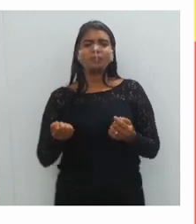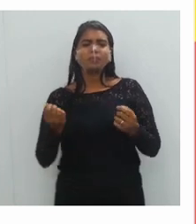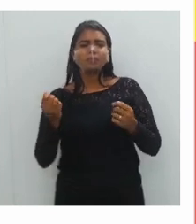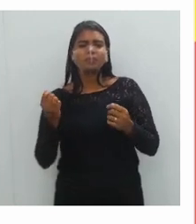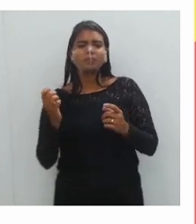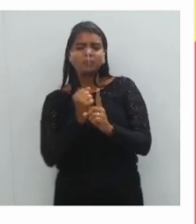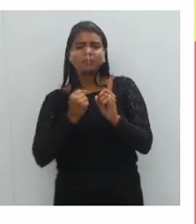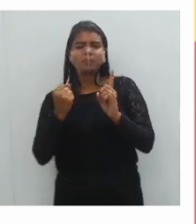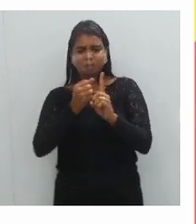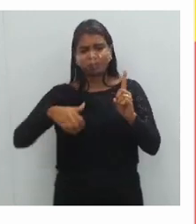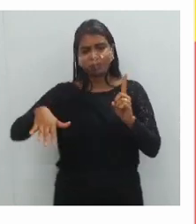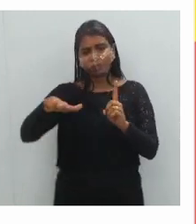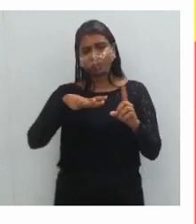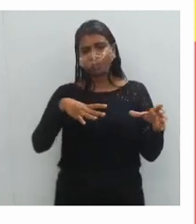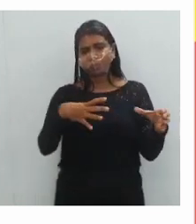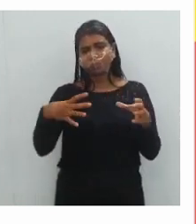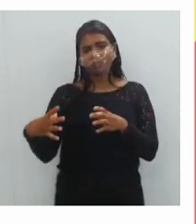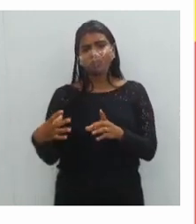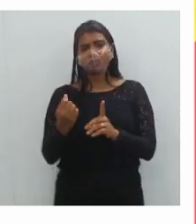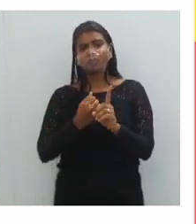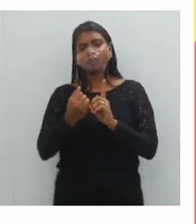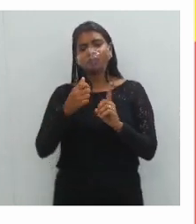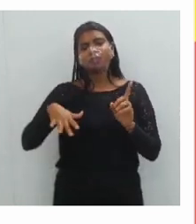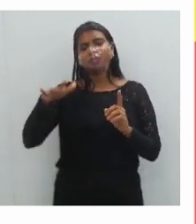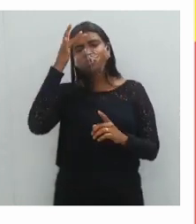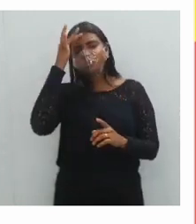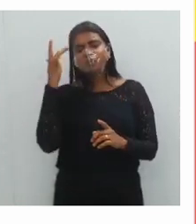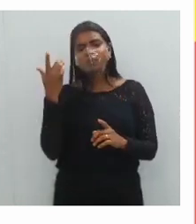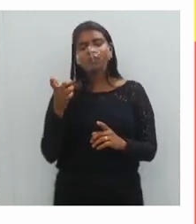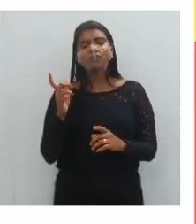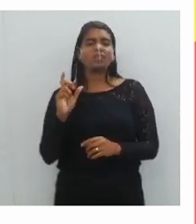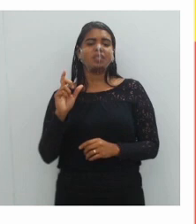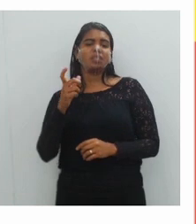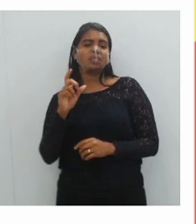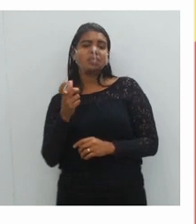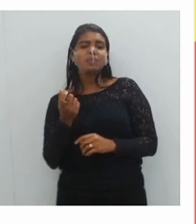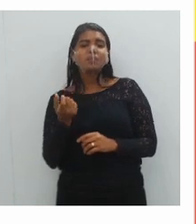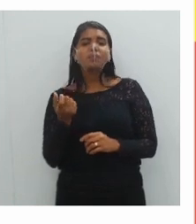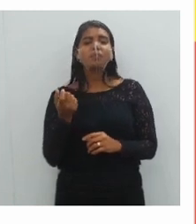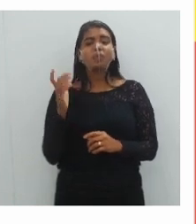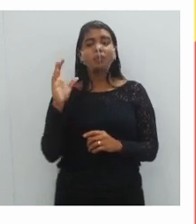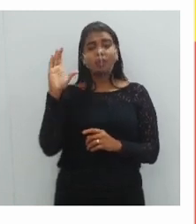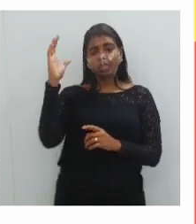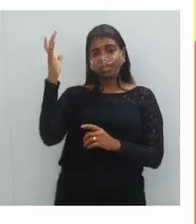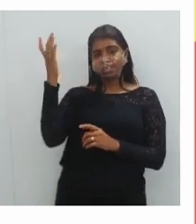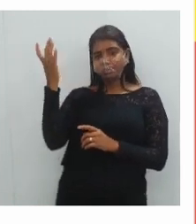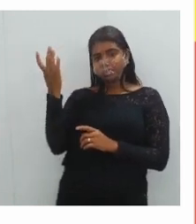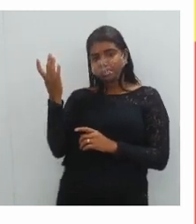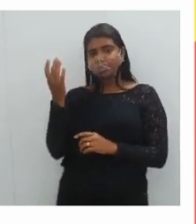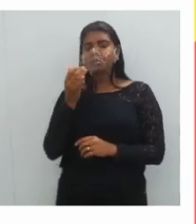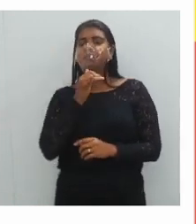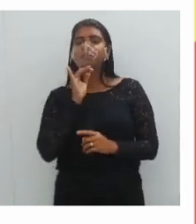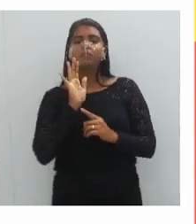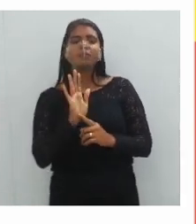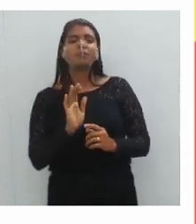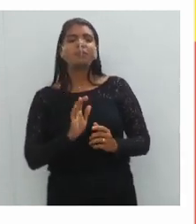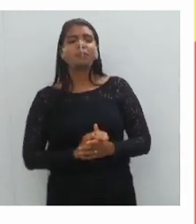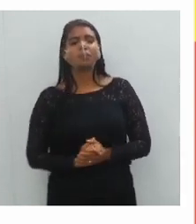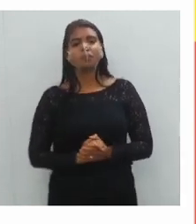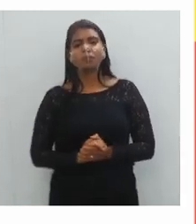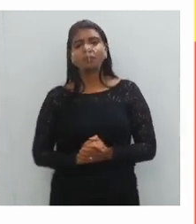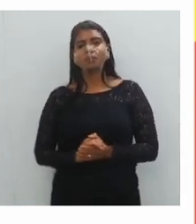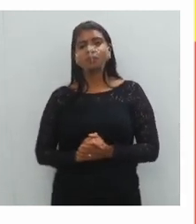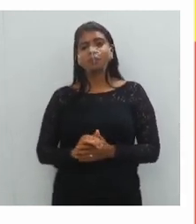e sociedade ou grupo social. Então, ela não é tão atemporal assim, tá certo? Então,